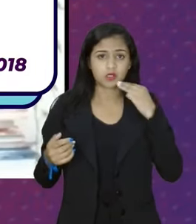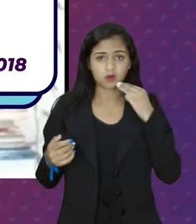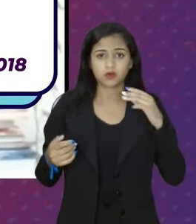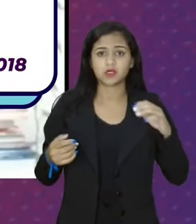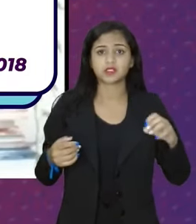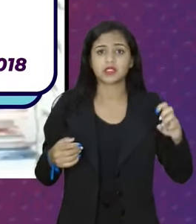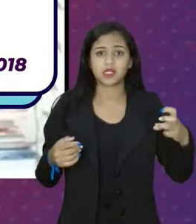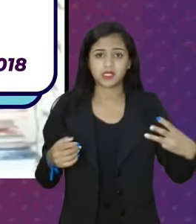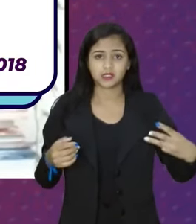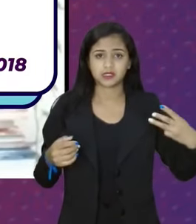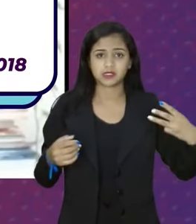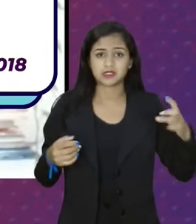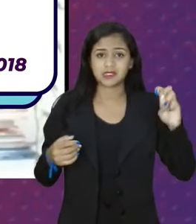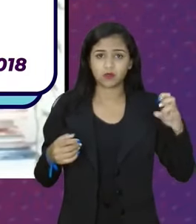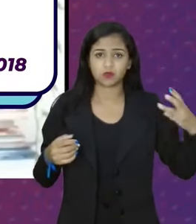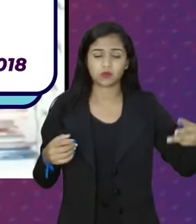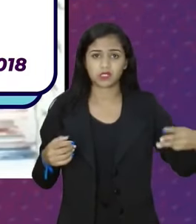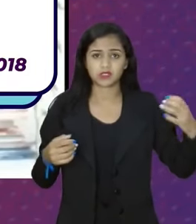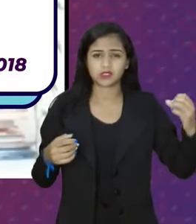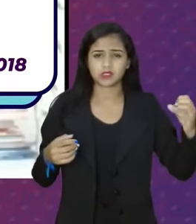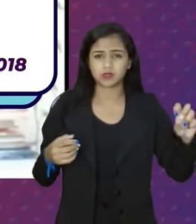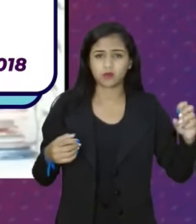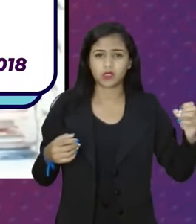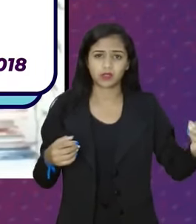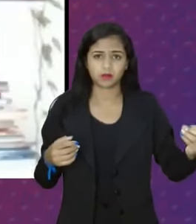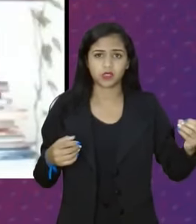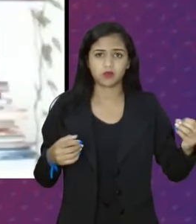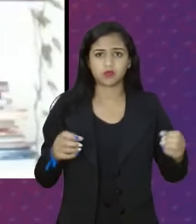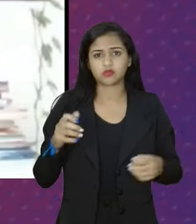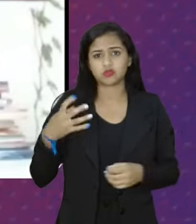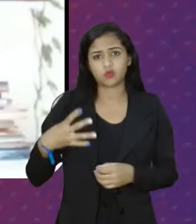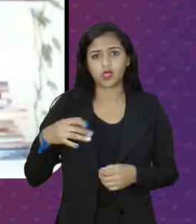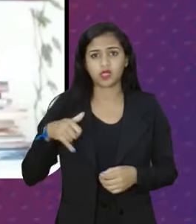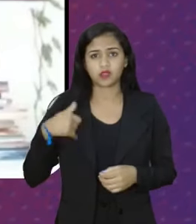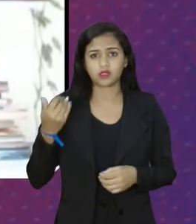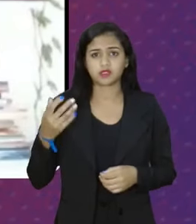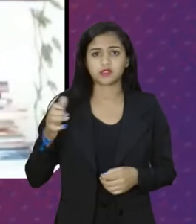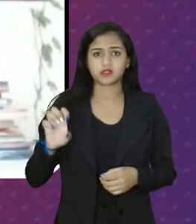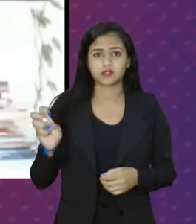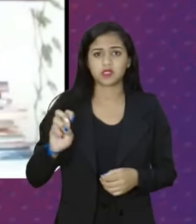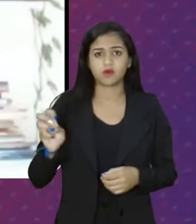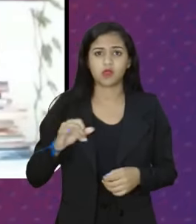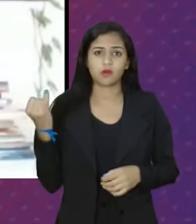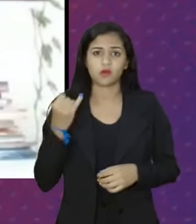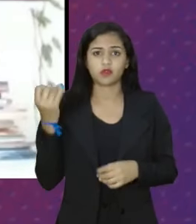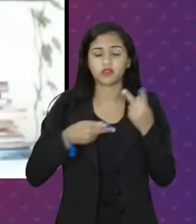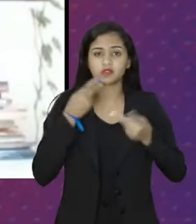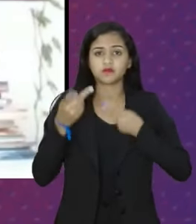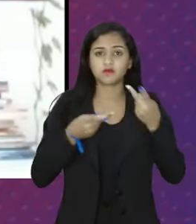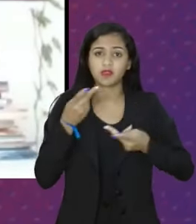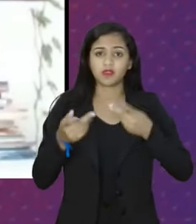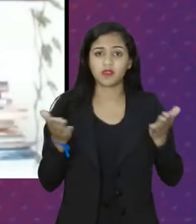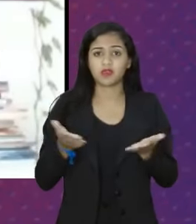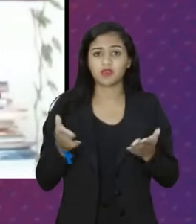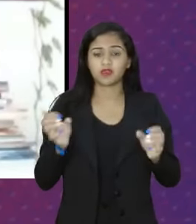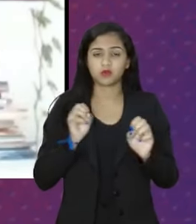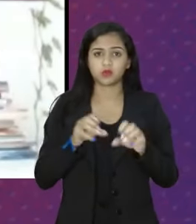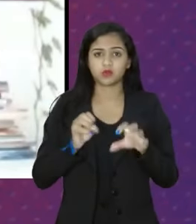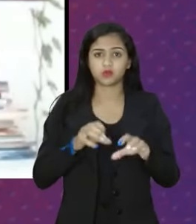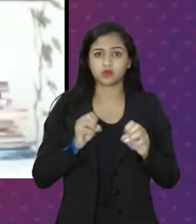5.350.000 de 4 e 5 anos. É importante citar aqui um estudo para a gente